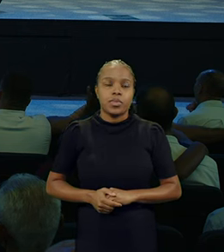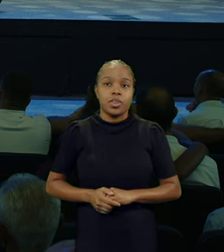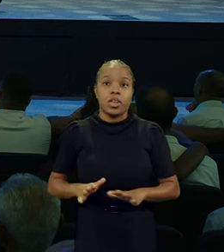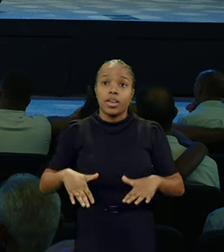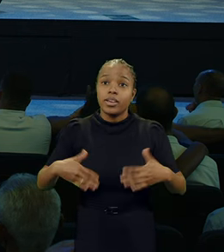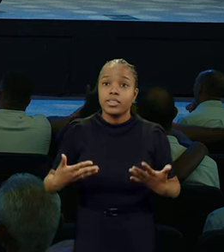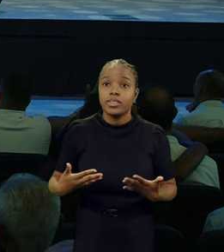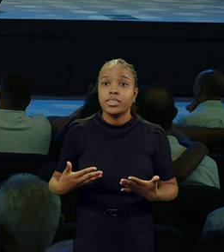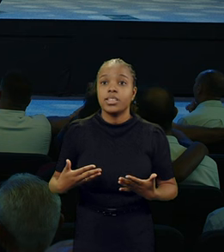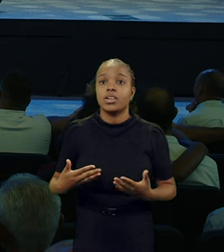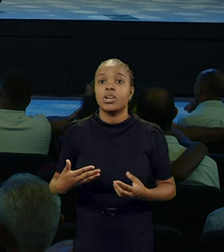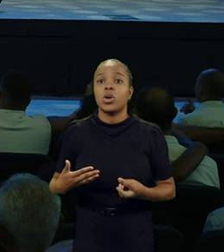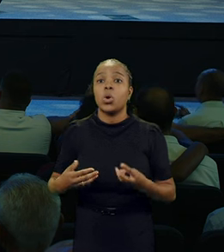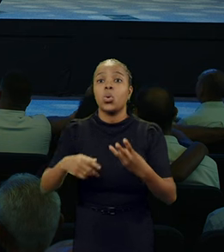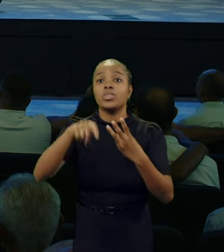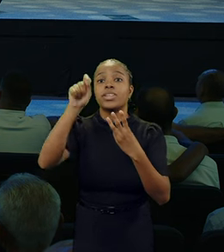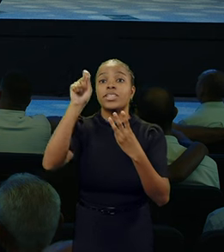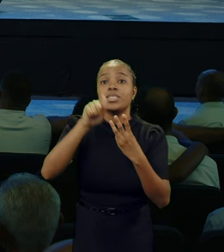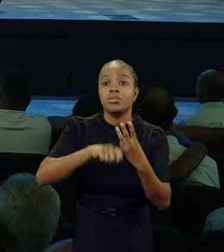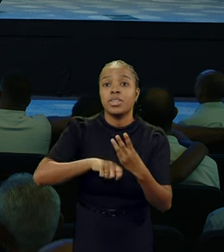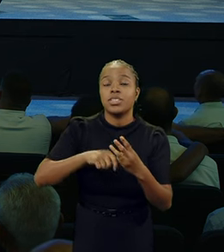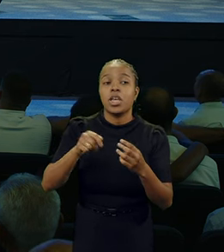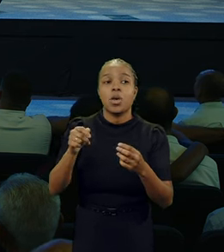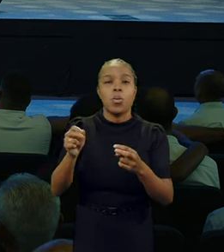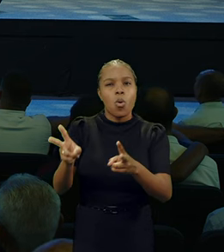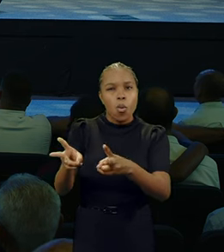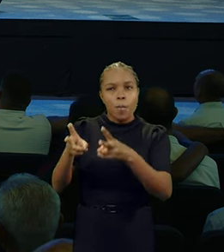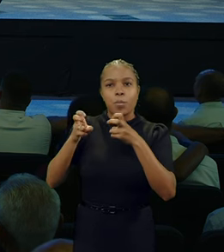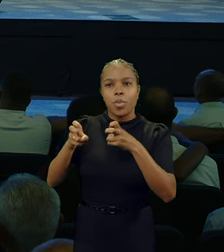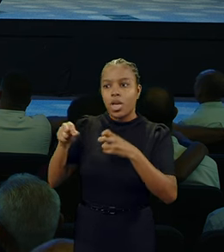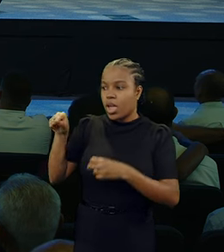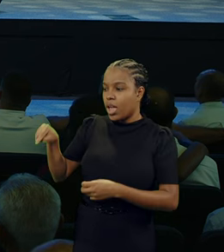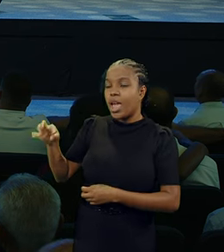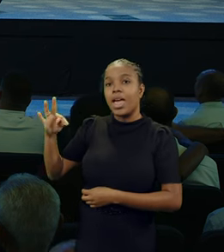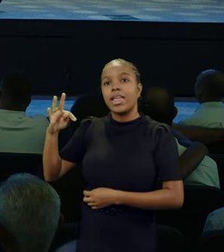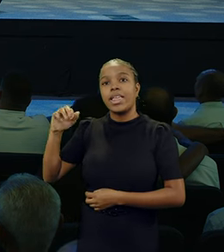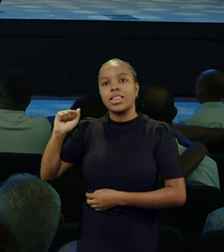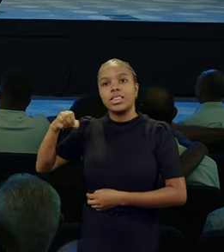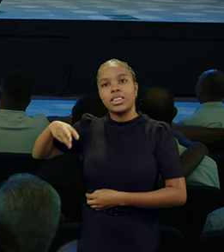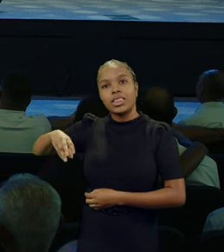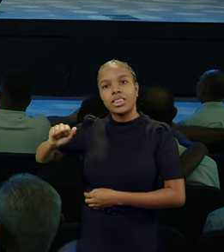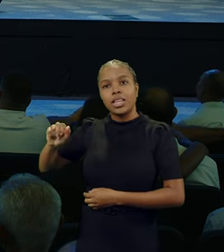3 meses depois, percebe-se que Tamar está grávida.